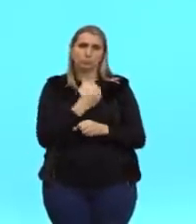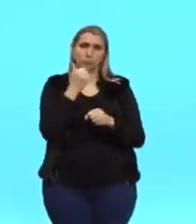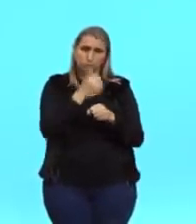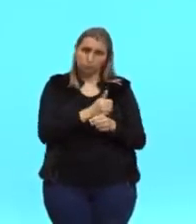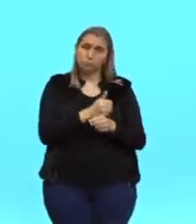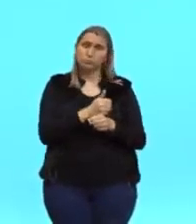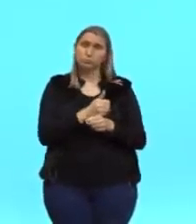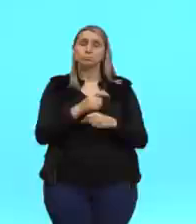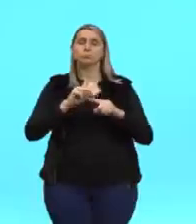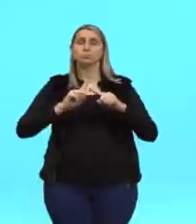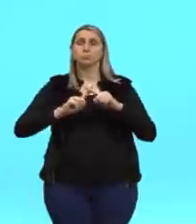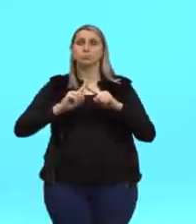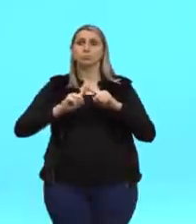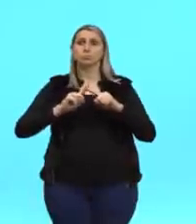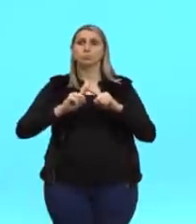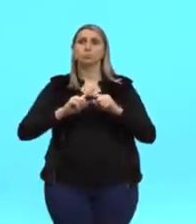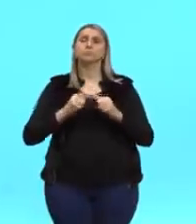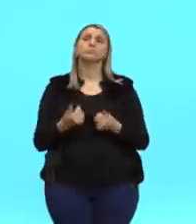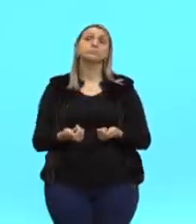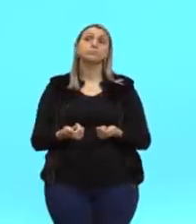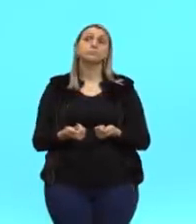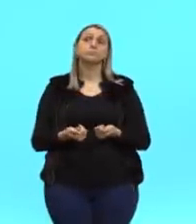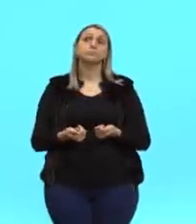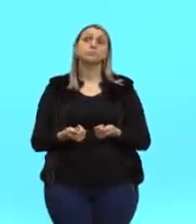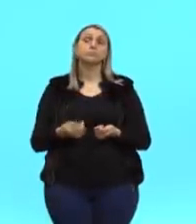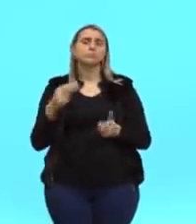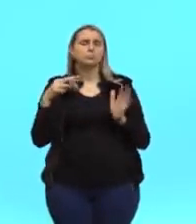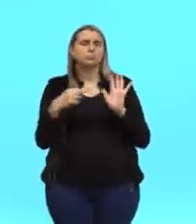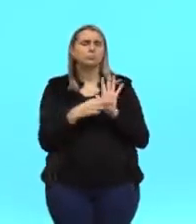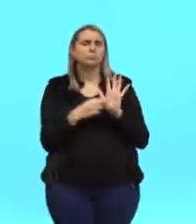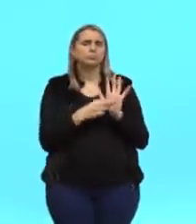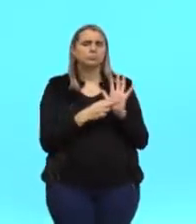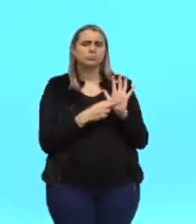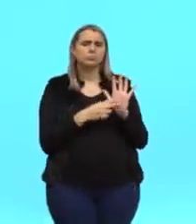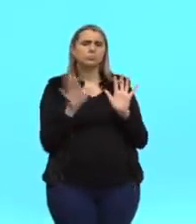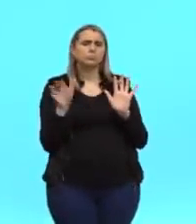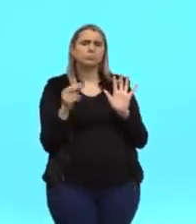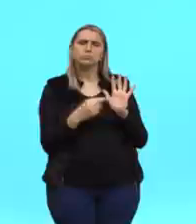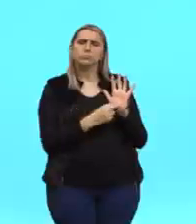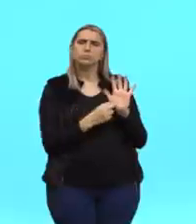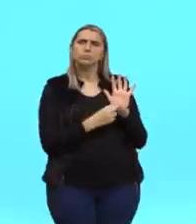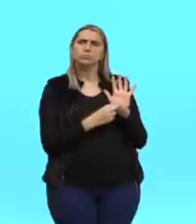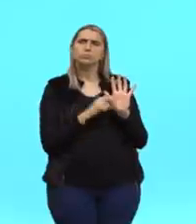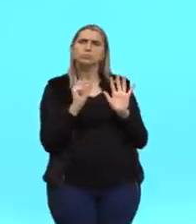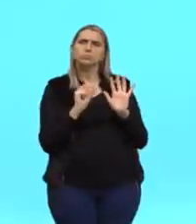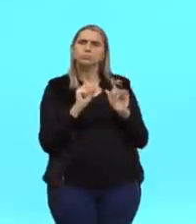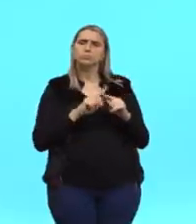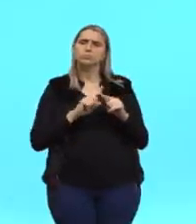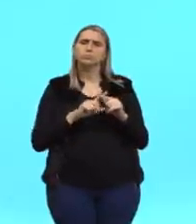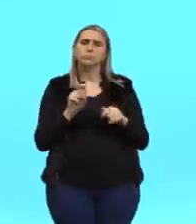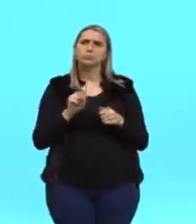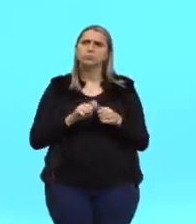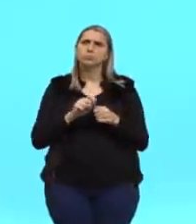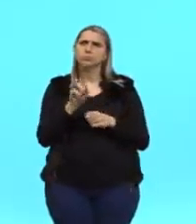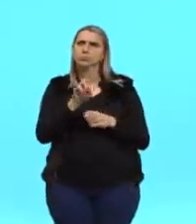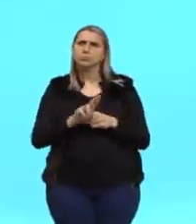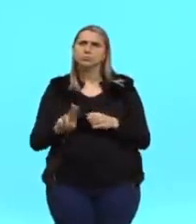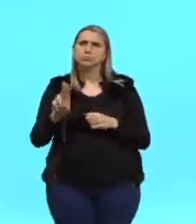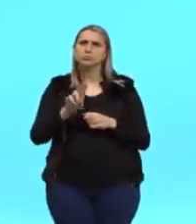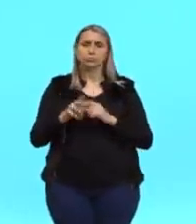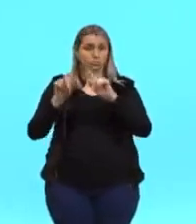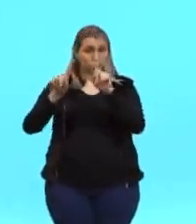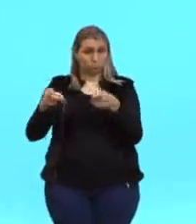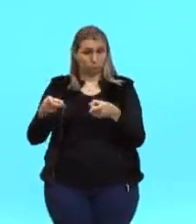e multiplicamos. O que, que nós vamos chamar a atenção aqui nessas multiplicações? Que nós vamos fazer uso de